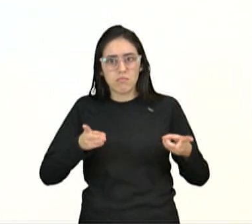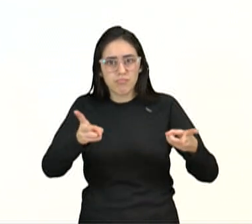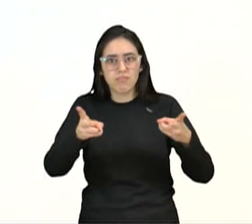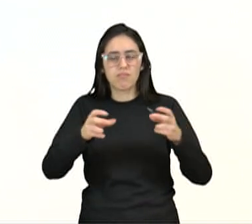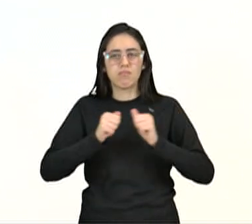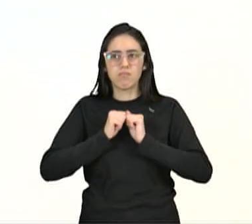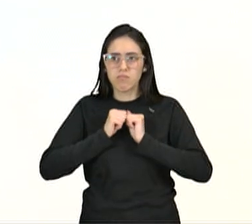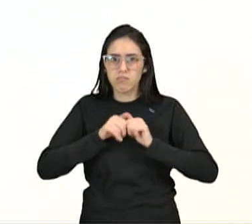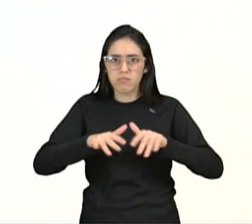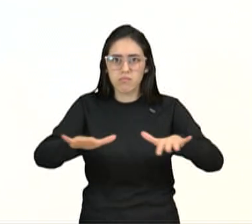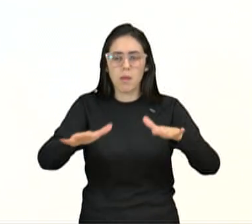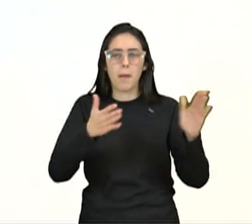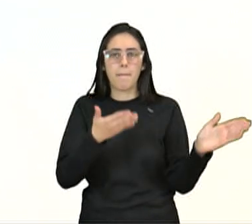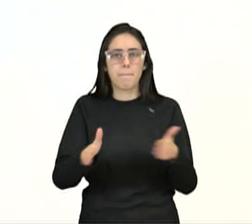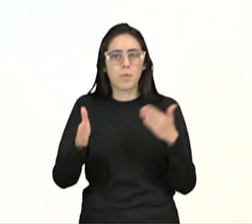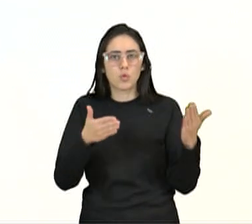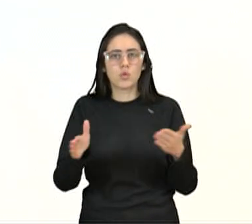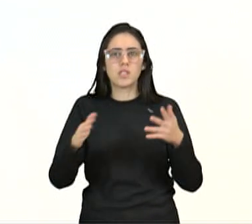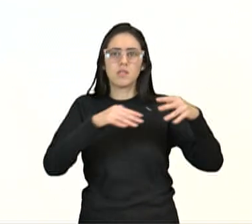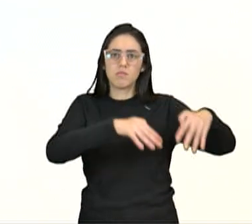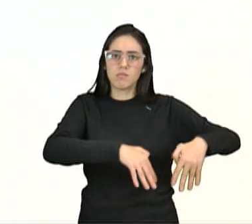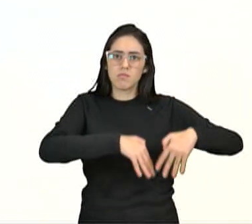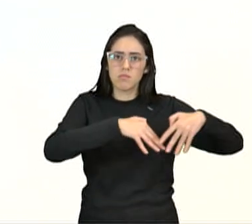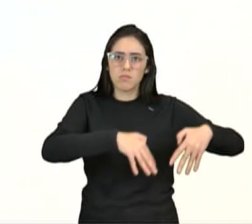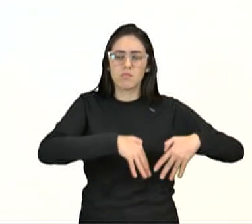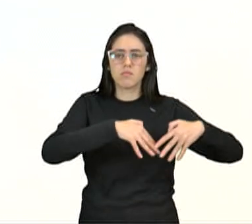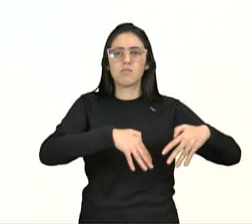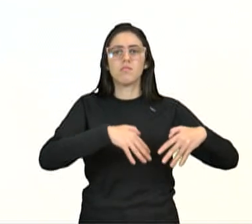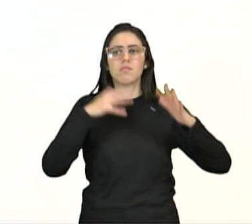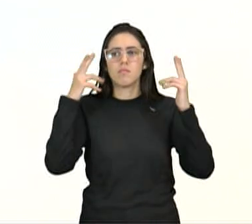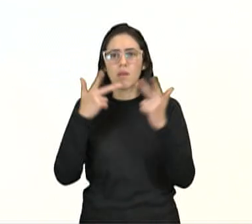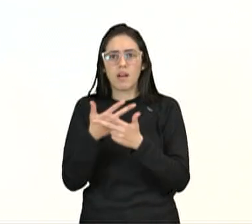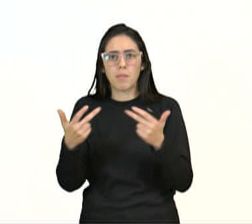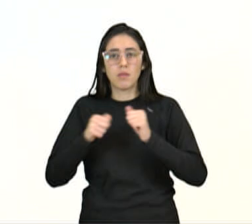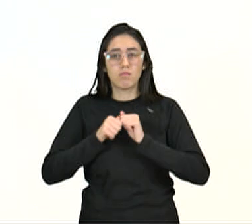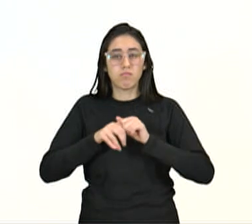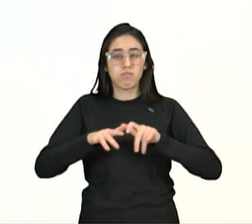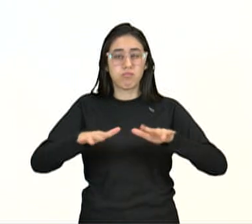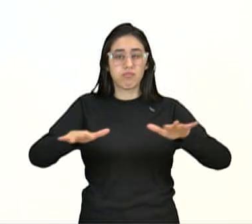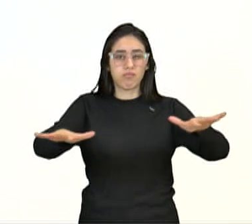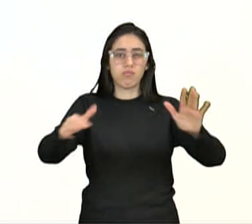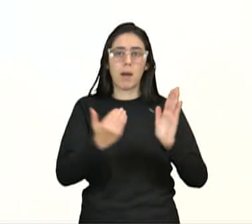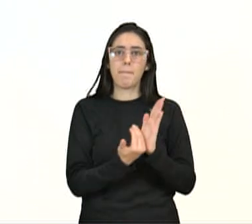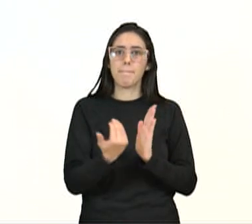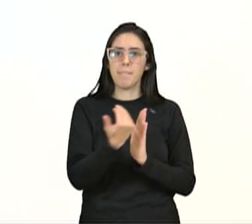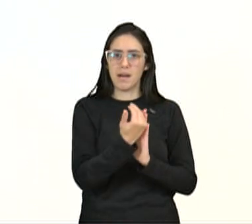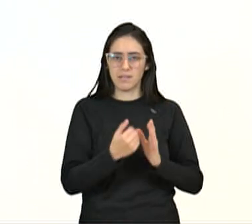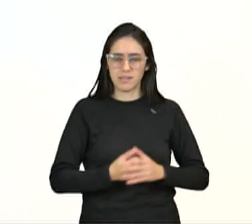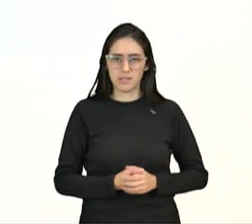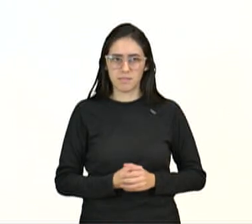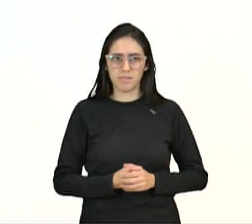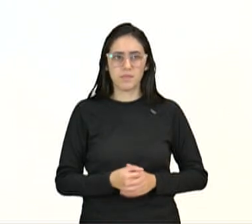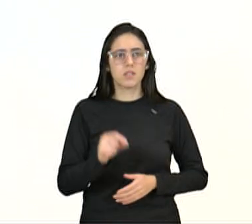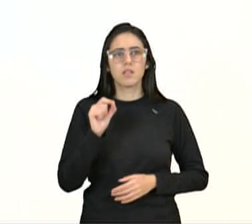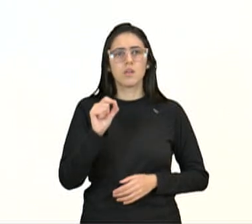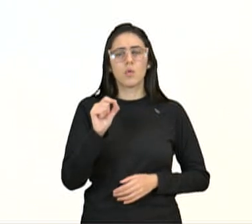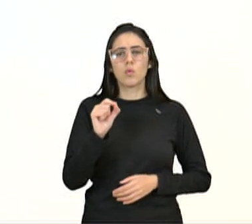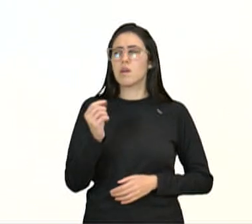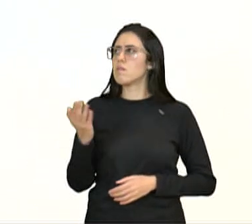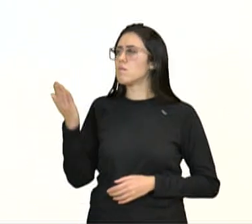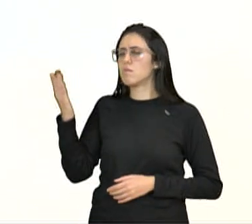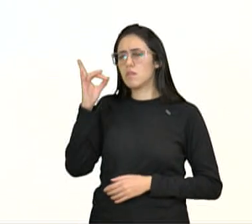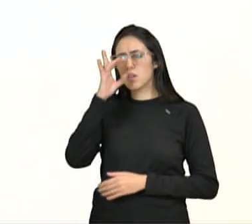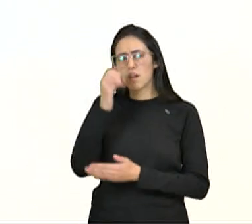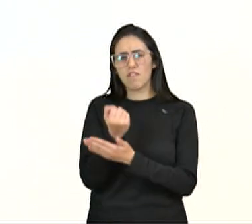áreas de produção agropecuária sobre a vegetação nativa. O que é a vegetação nativa? É